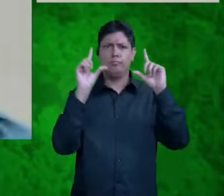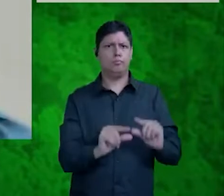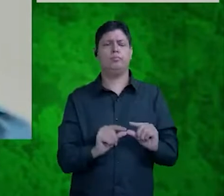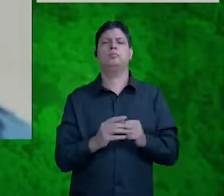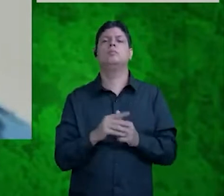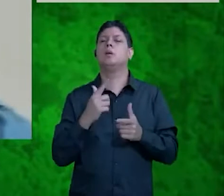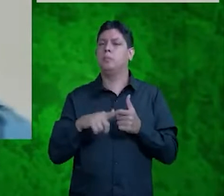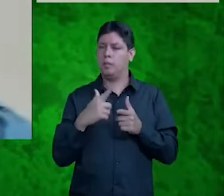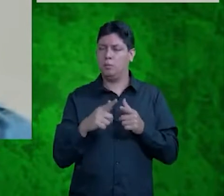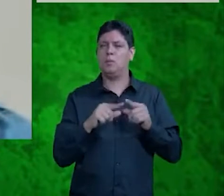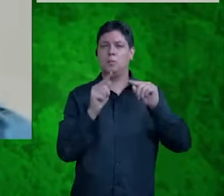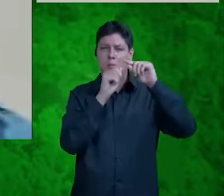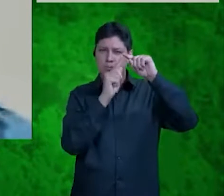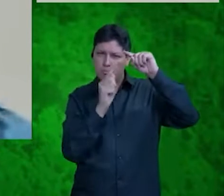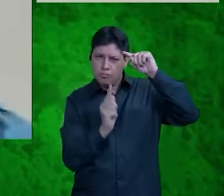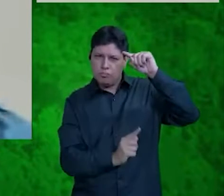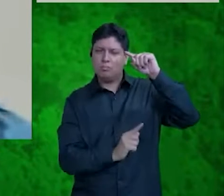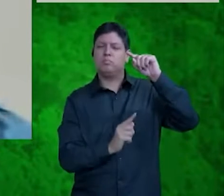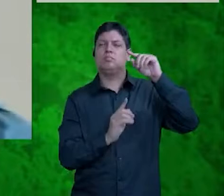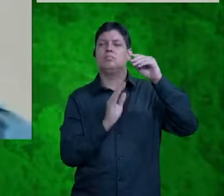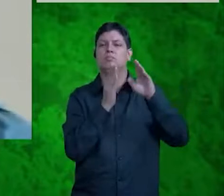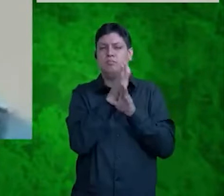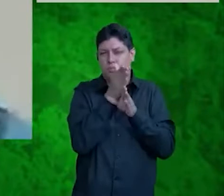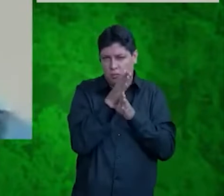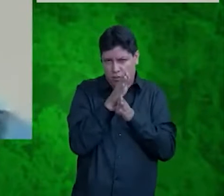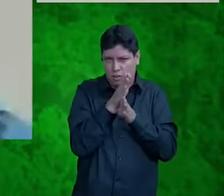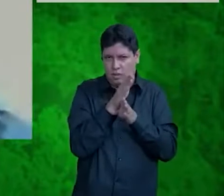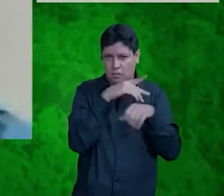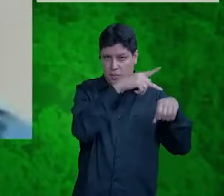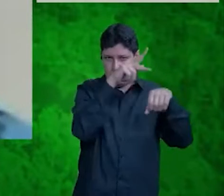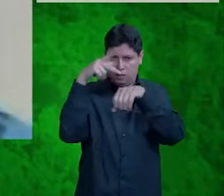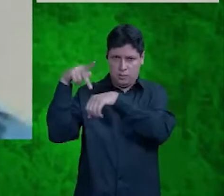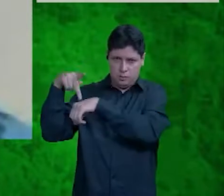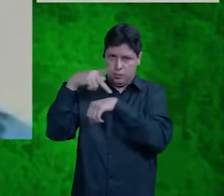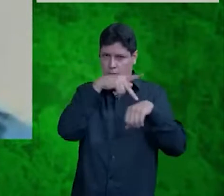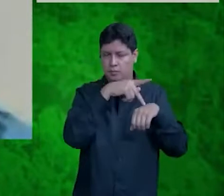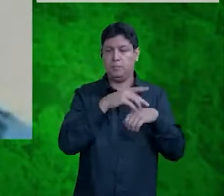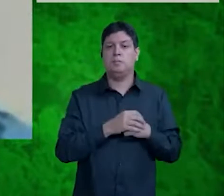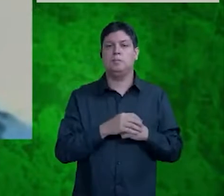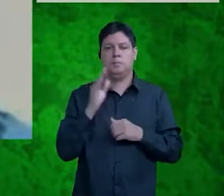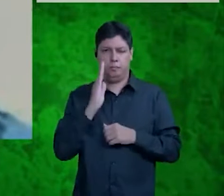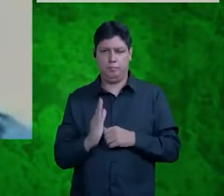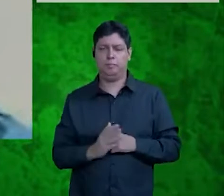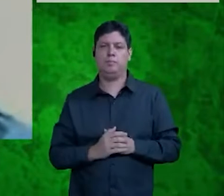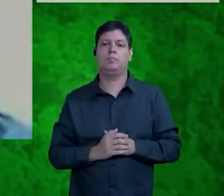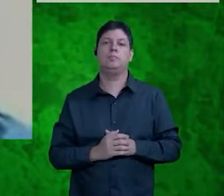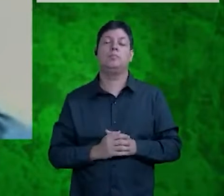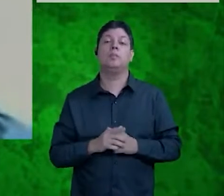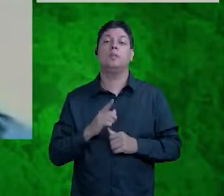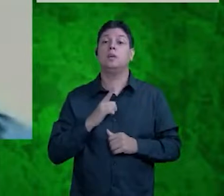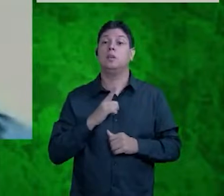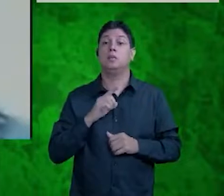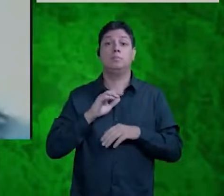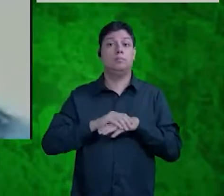fronteira. Uma das questões é dar autonomia para a Polícia Federal, tirar a política de dentro